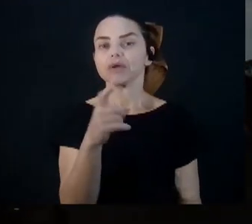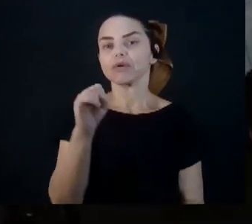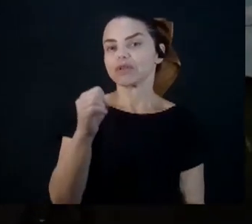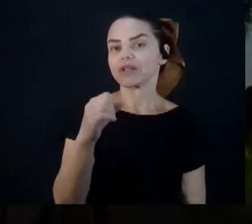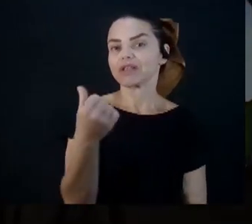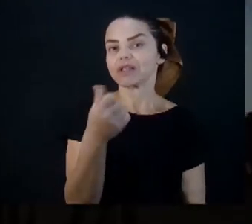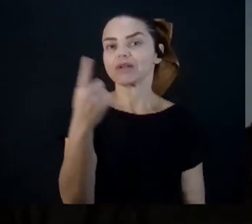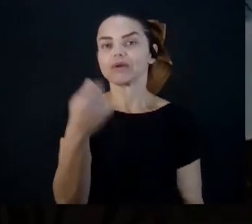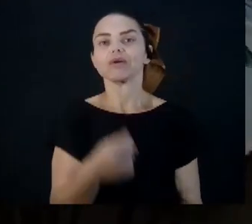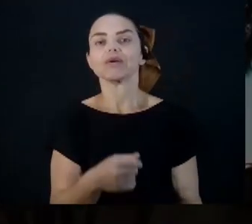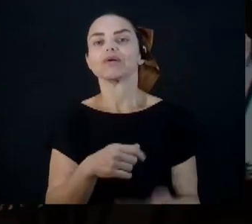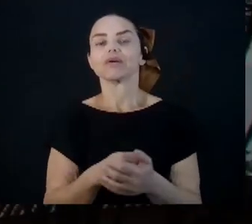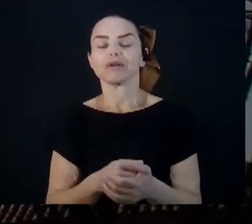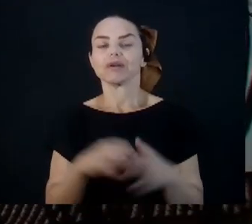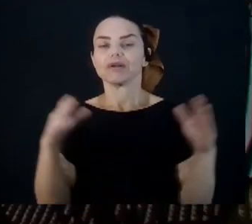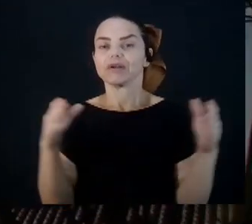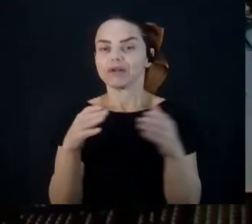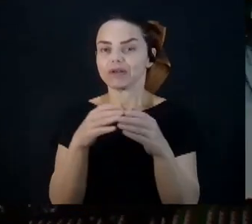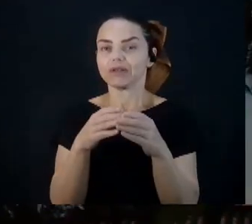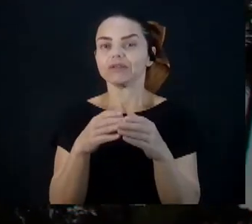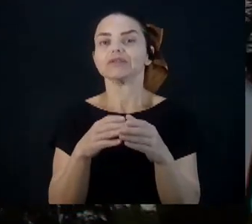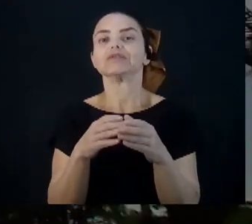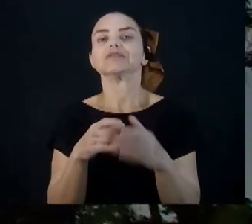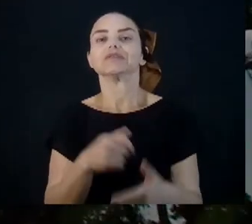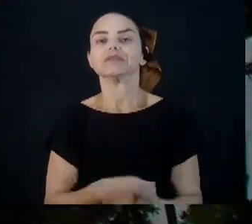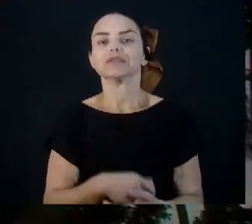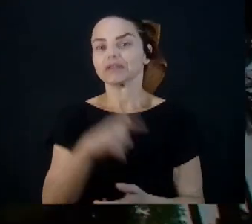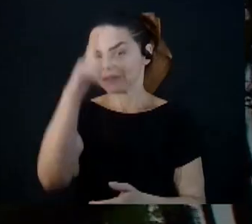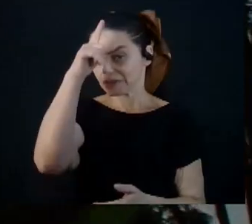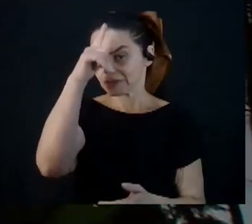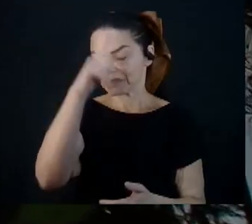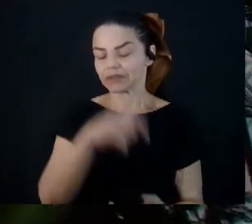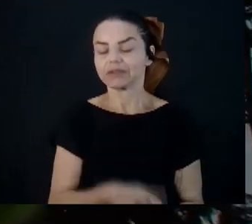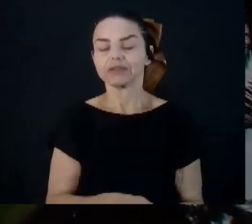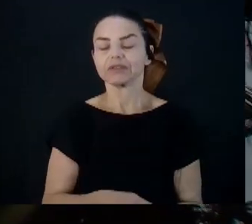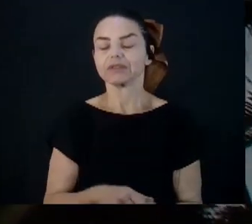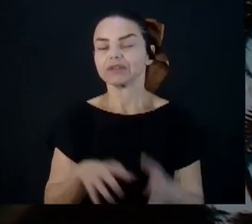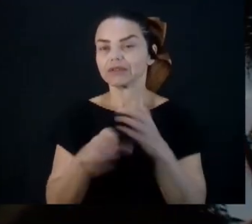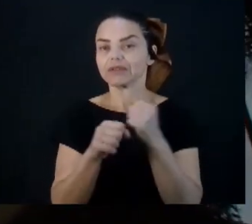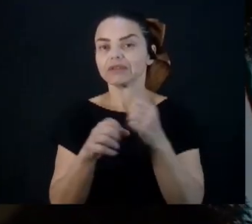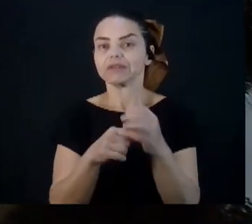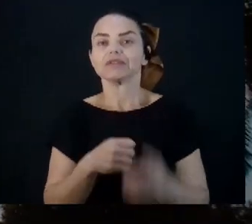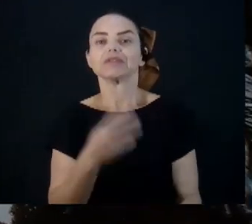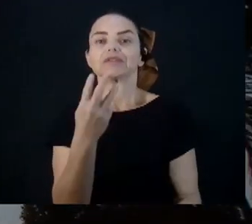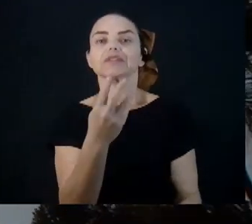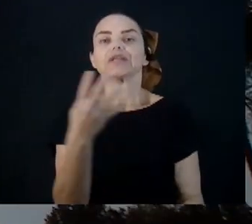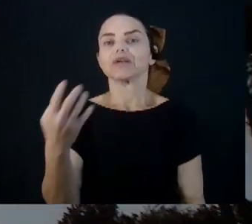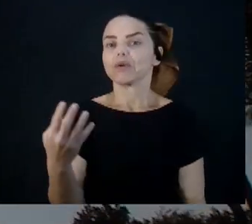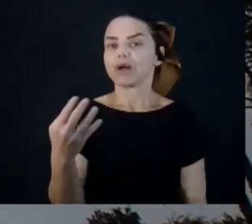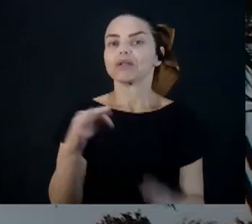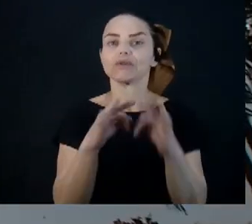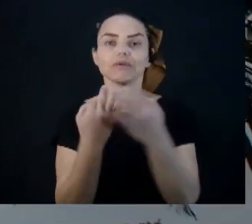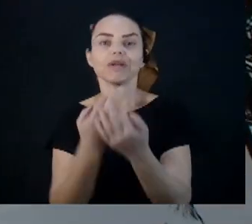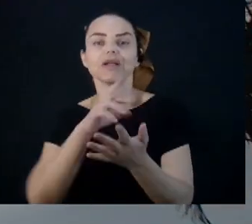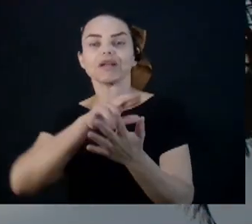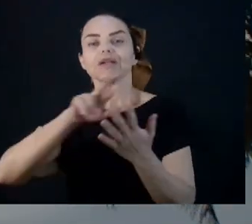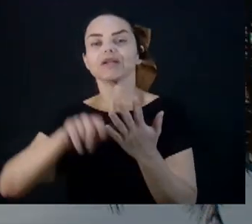aqui a colônia alemã de Friburgo. Ao todo vieram 34 famílias diferentes para cá,